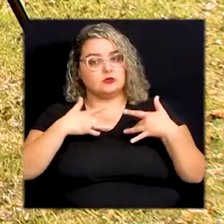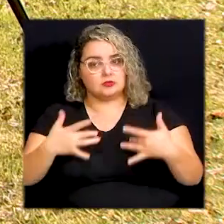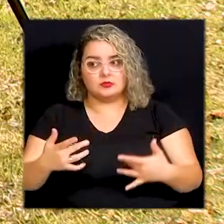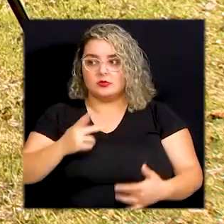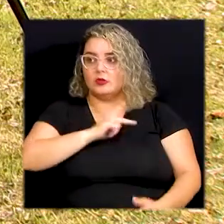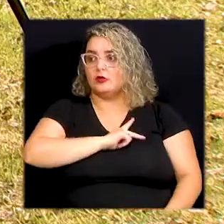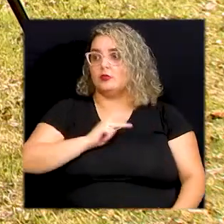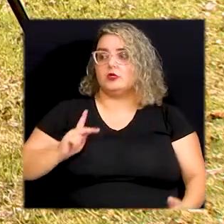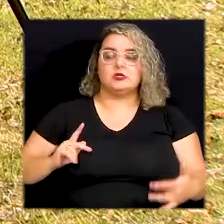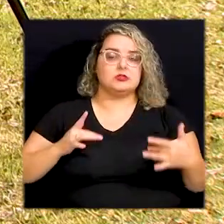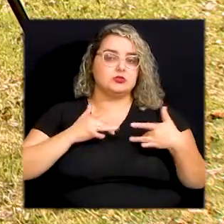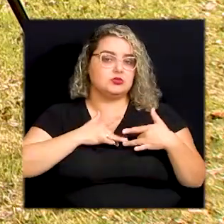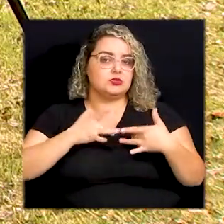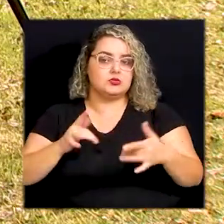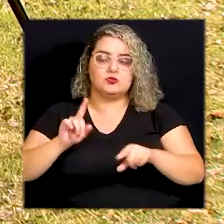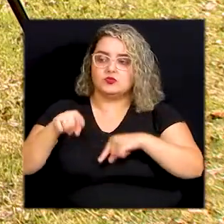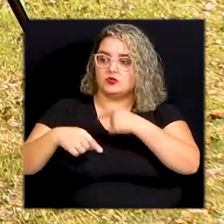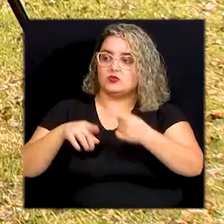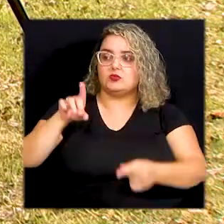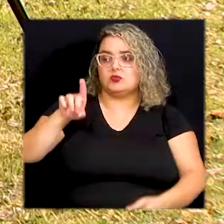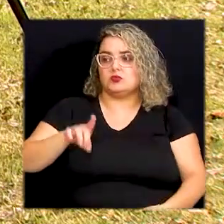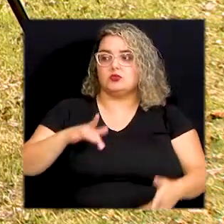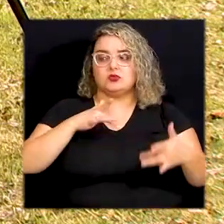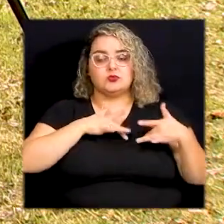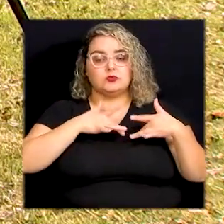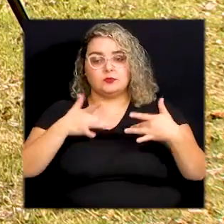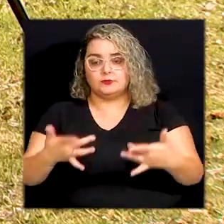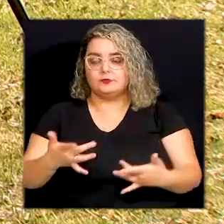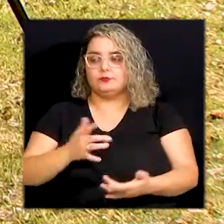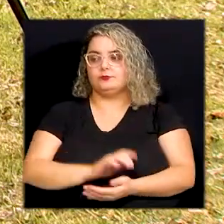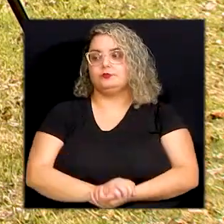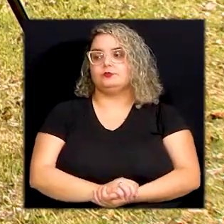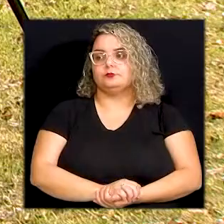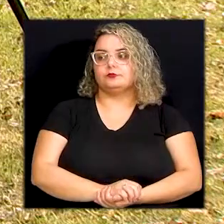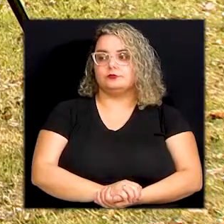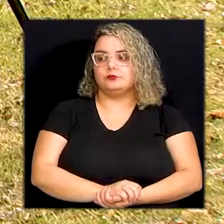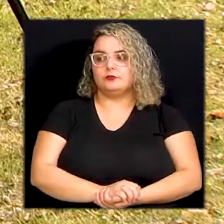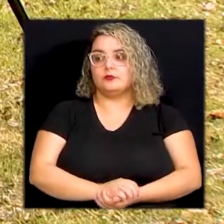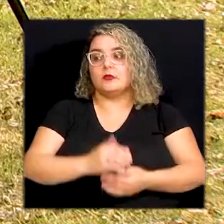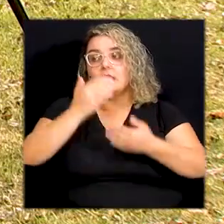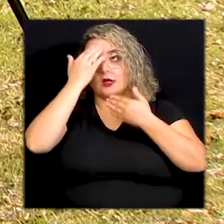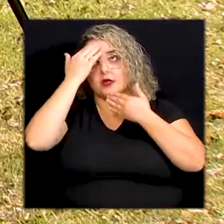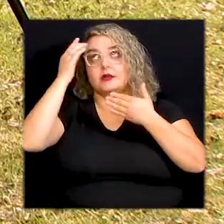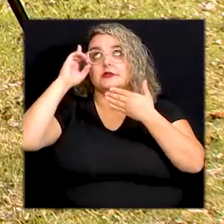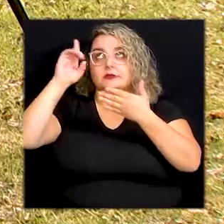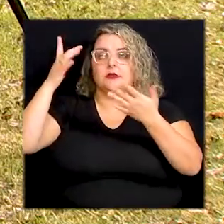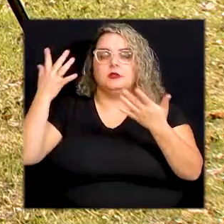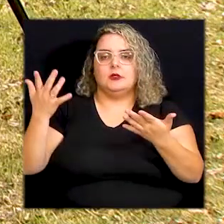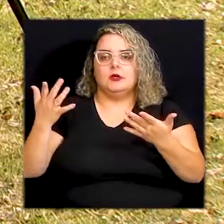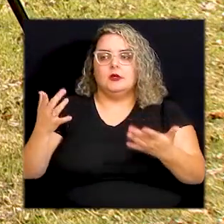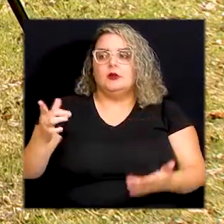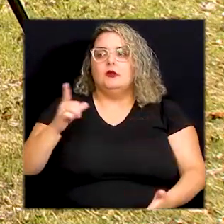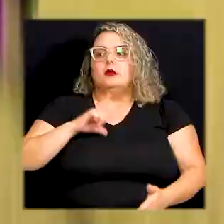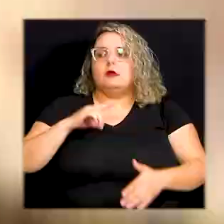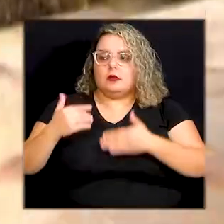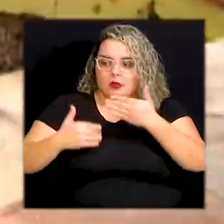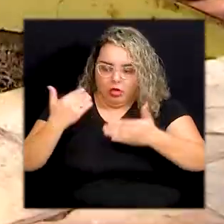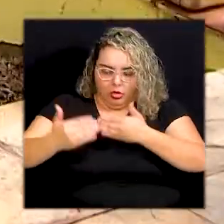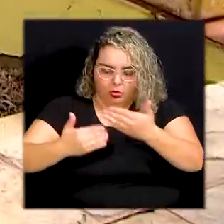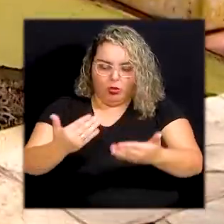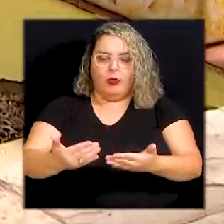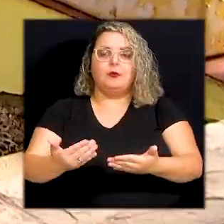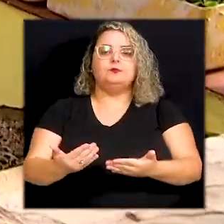voluntária, o presidente é voluntário, os outros diretores são voluntários. A gente dá graças a Deus, né, que a gente está nessa